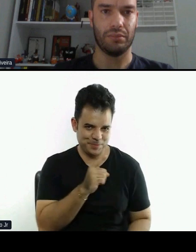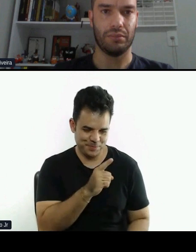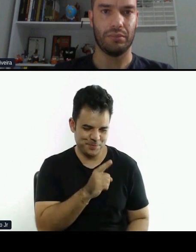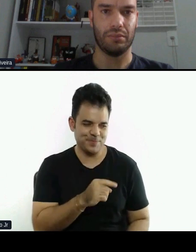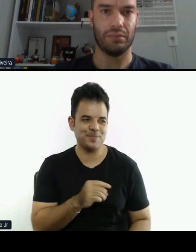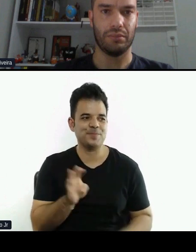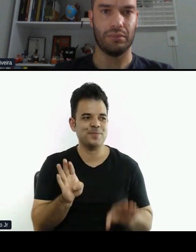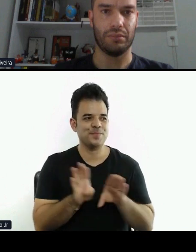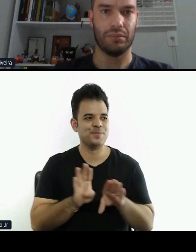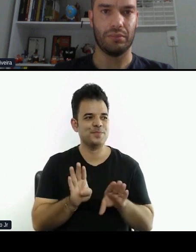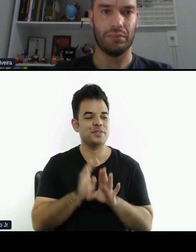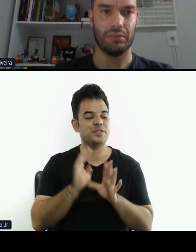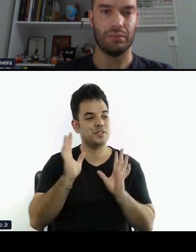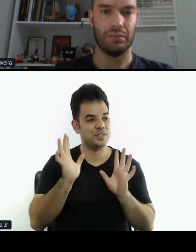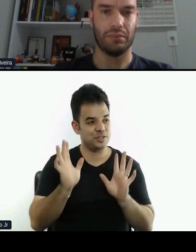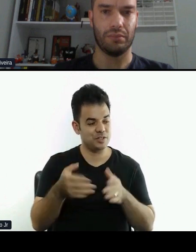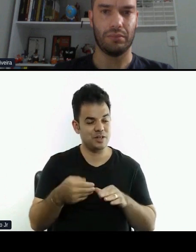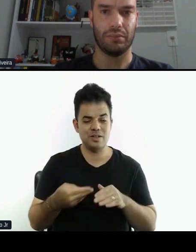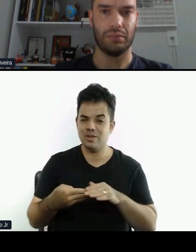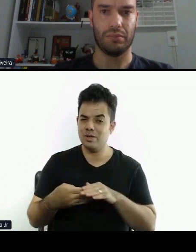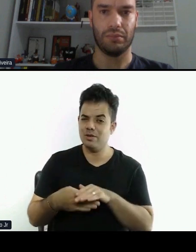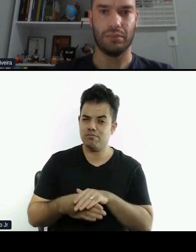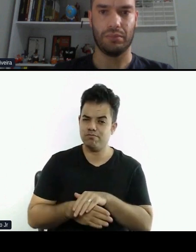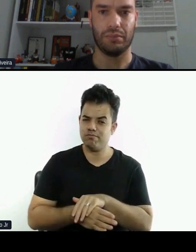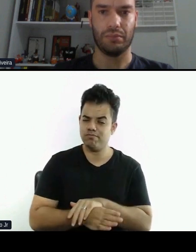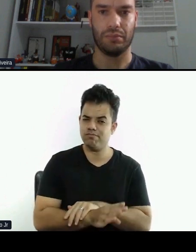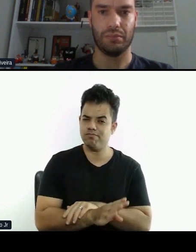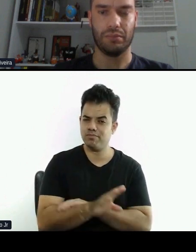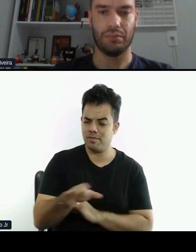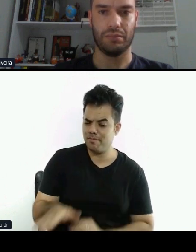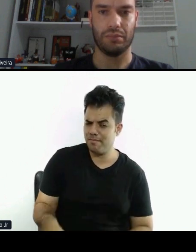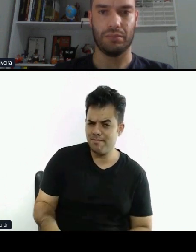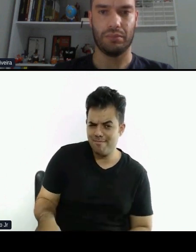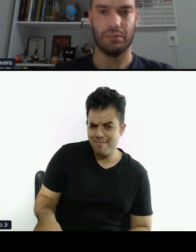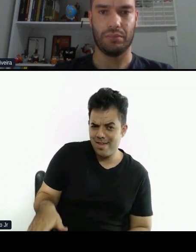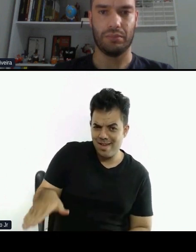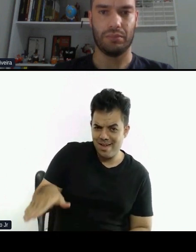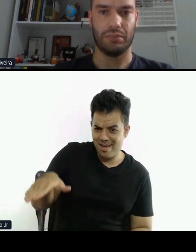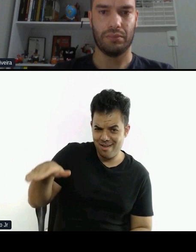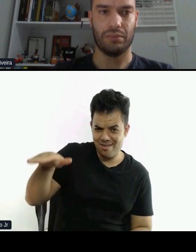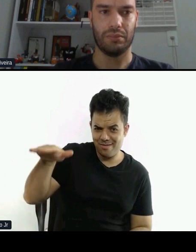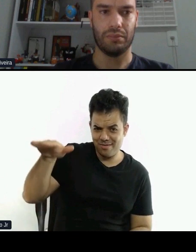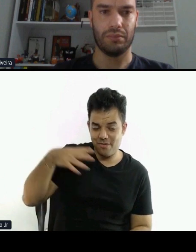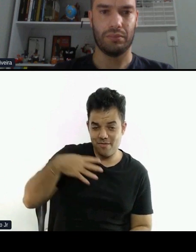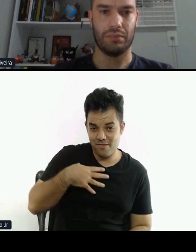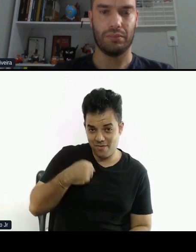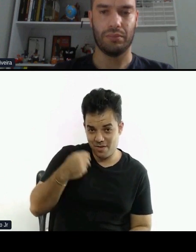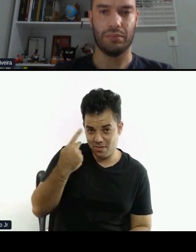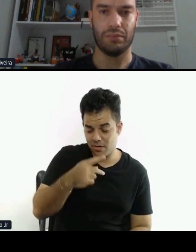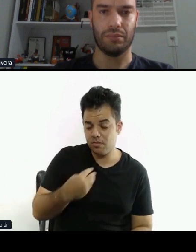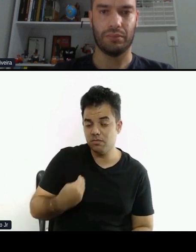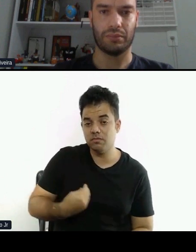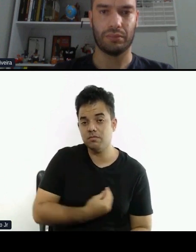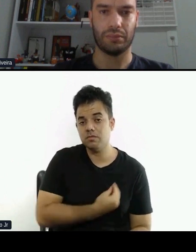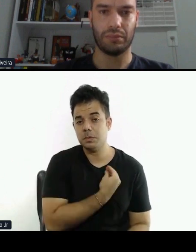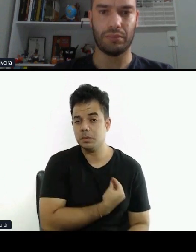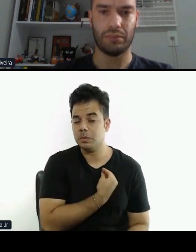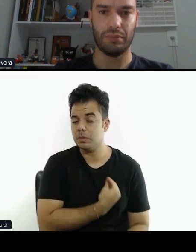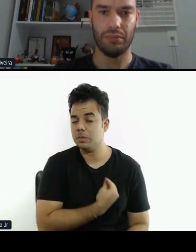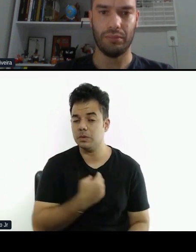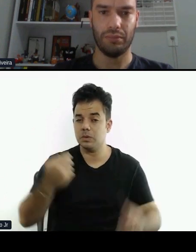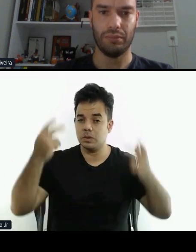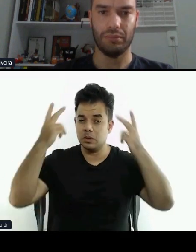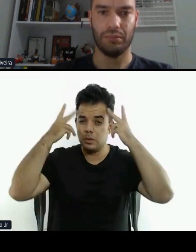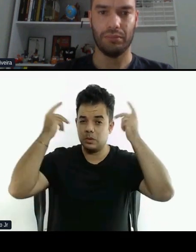Eles já é natural deles, desde pequenos, meus filhos, conviver com muita tranquilidade com pessoas